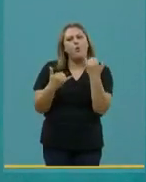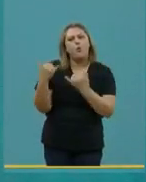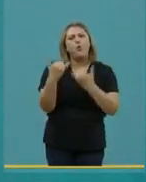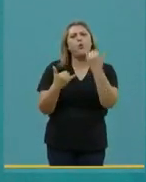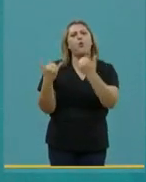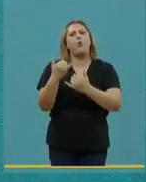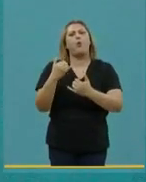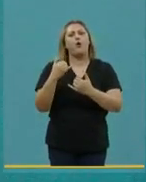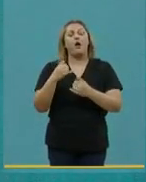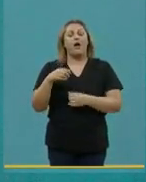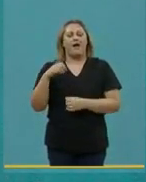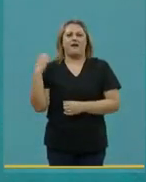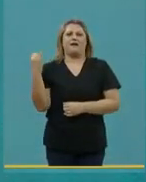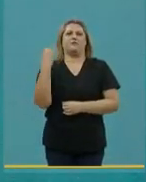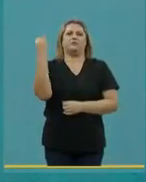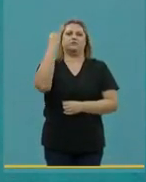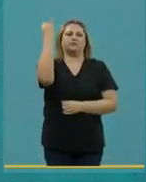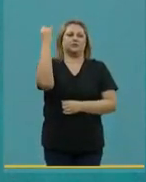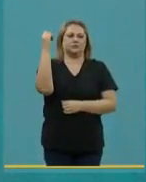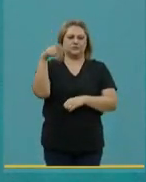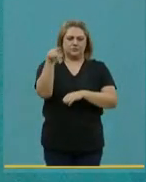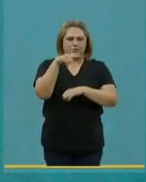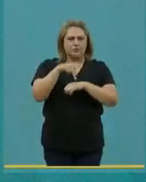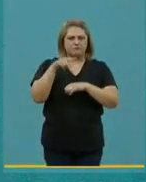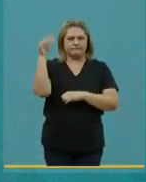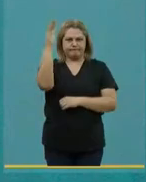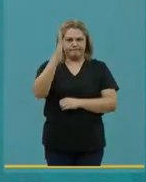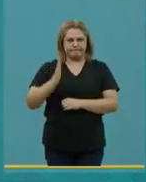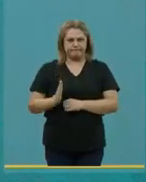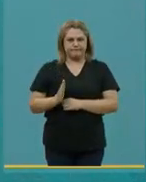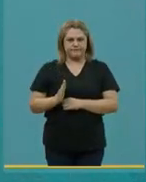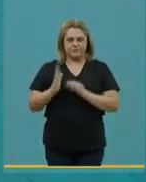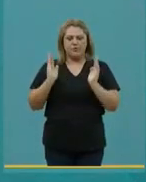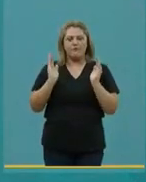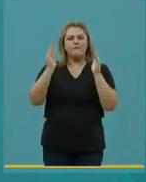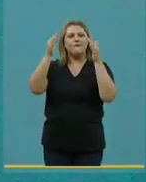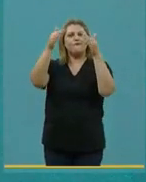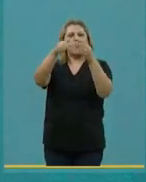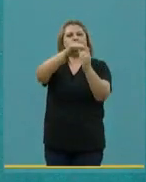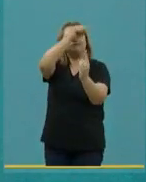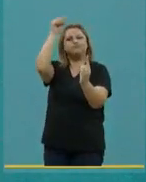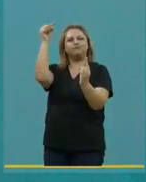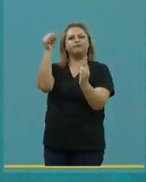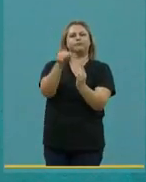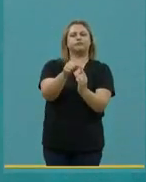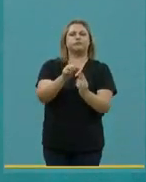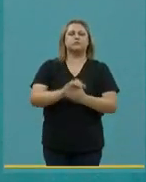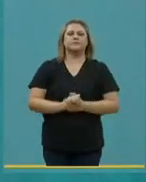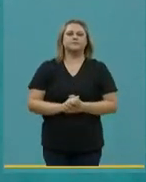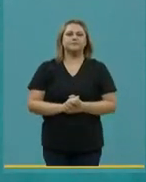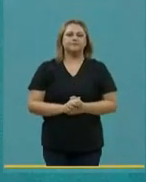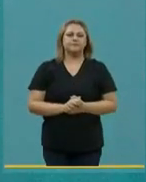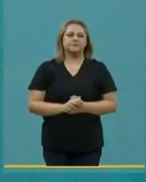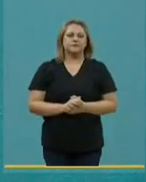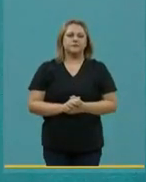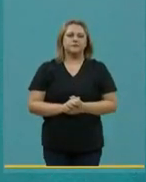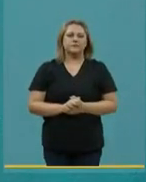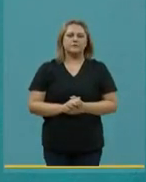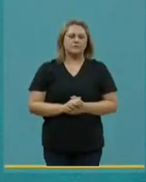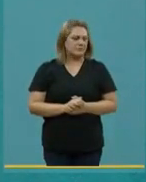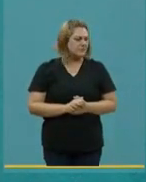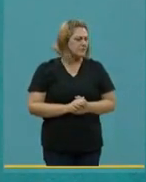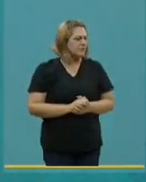imprescindível para a condução do país gostaríamos saber como será